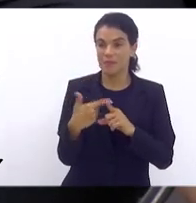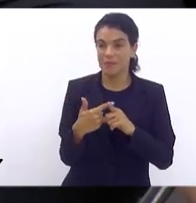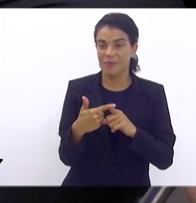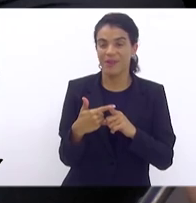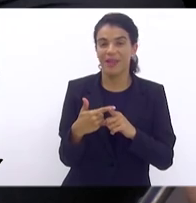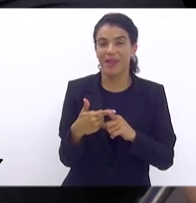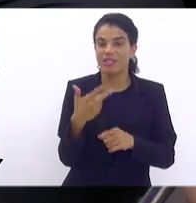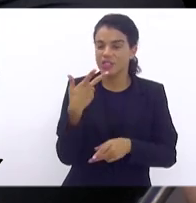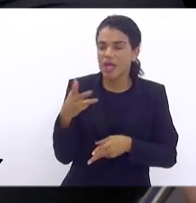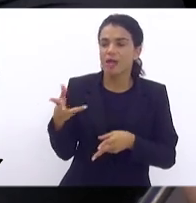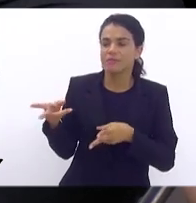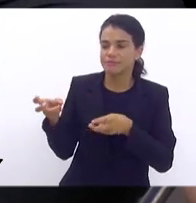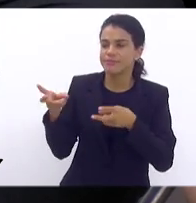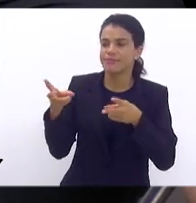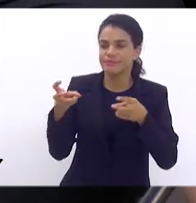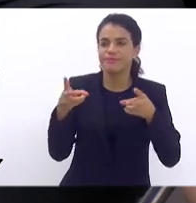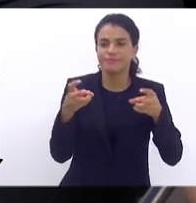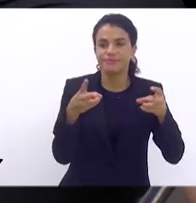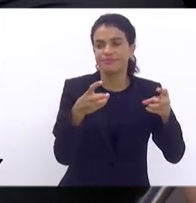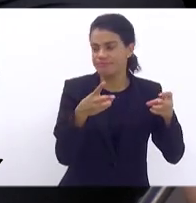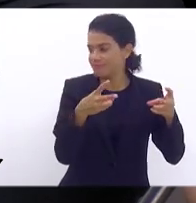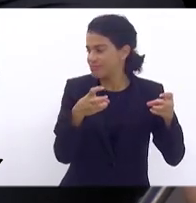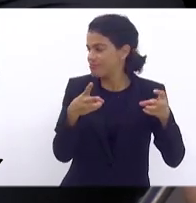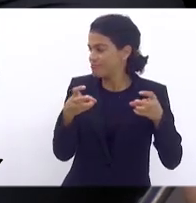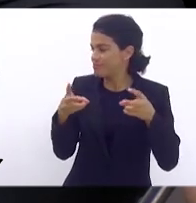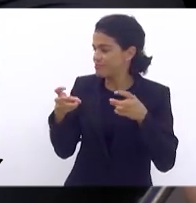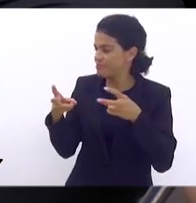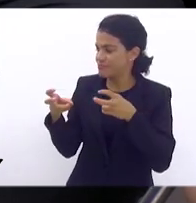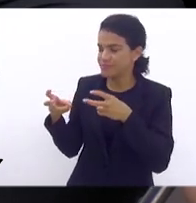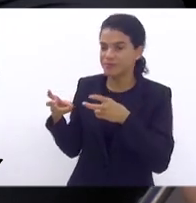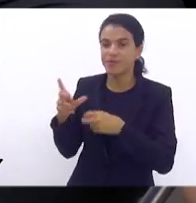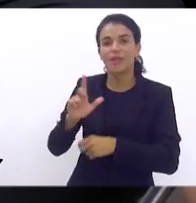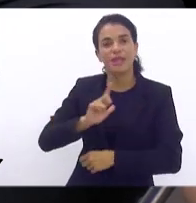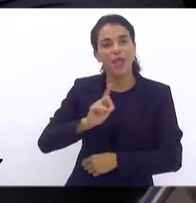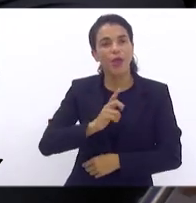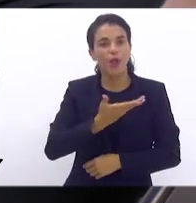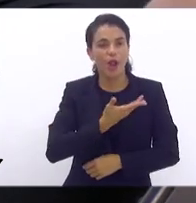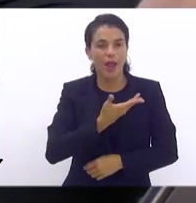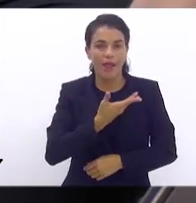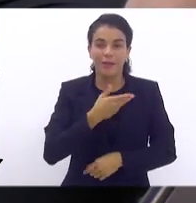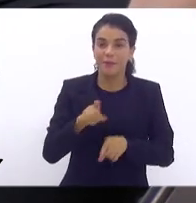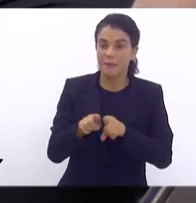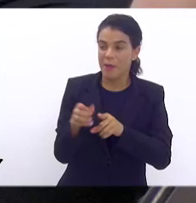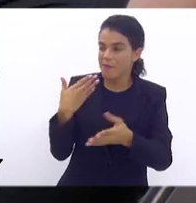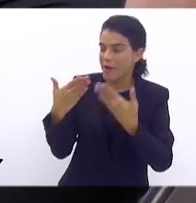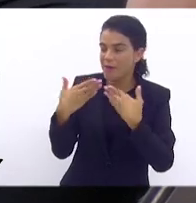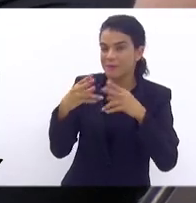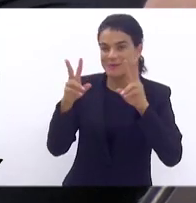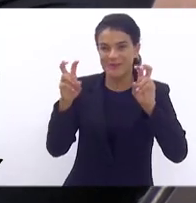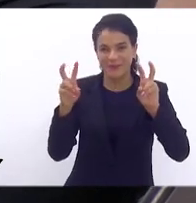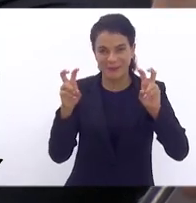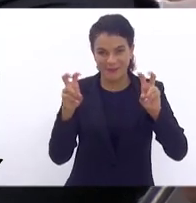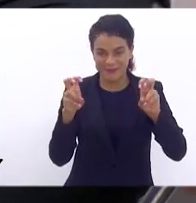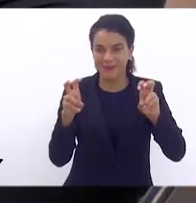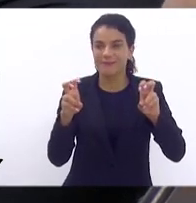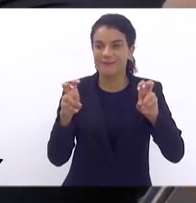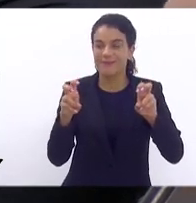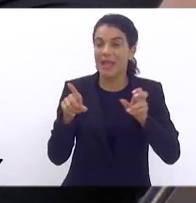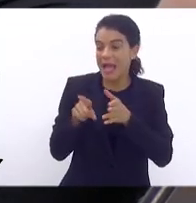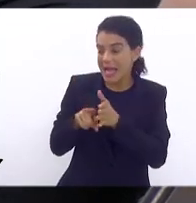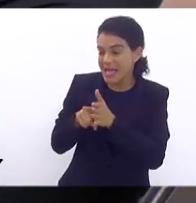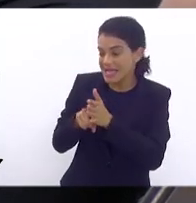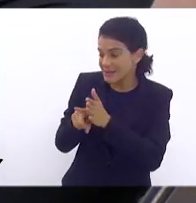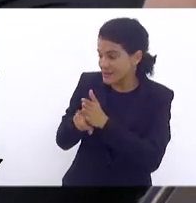que a gente vem percebendo ontem até alguns colegas comentaram sobre isso isso que foi feito com relação a essas